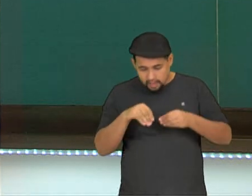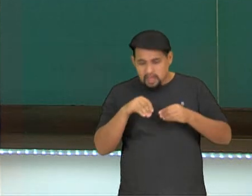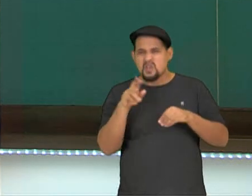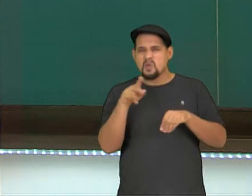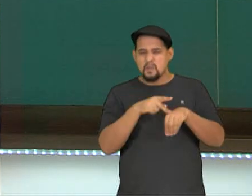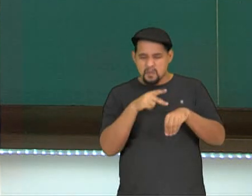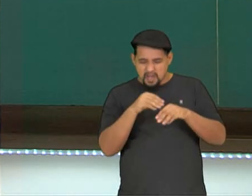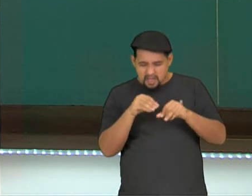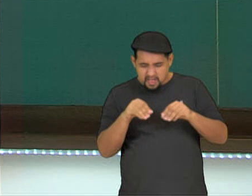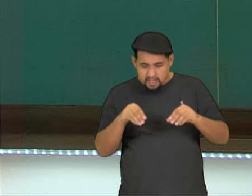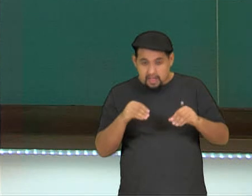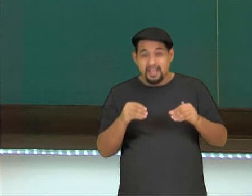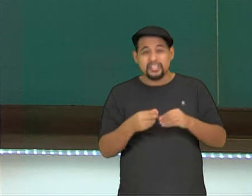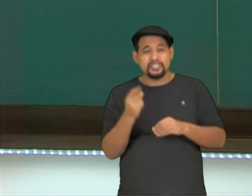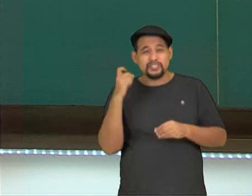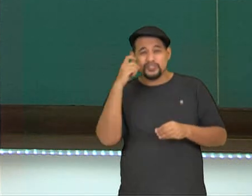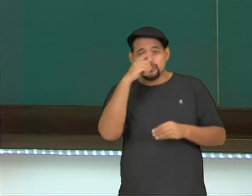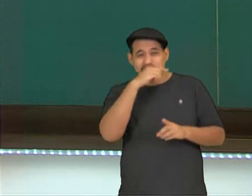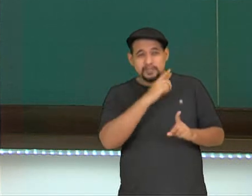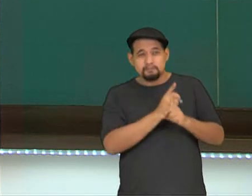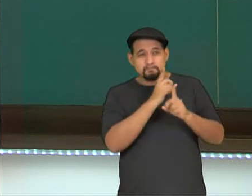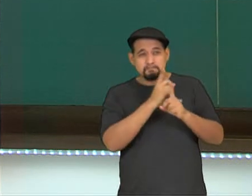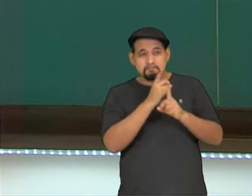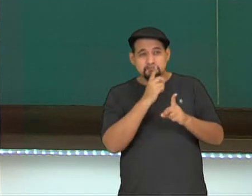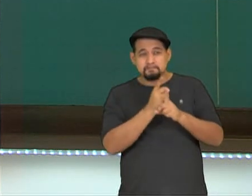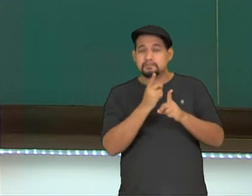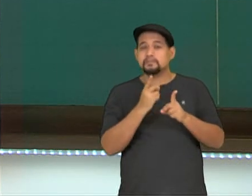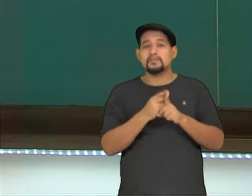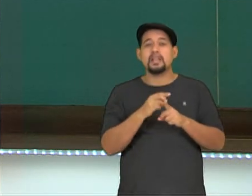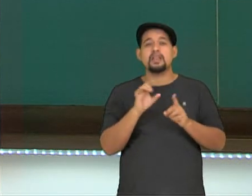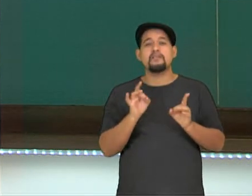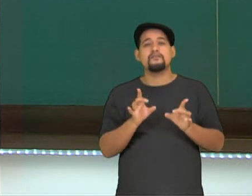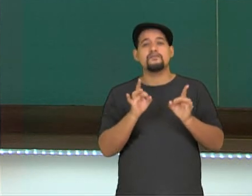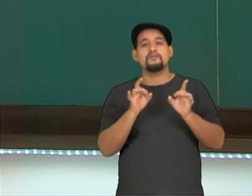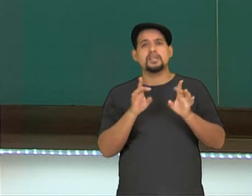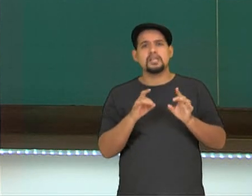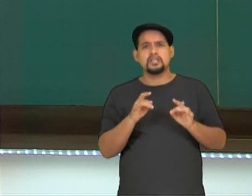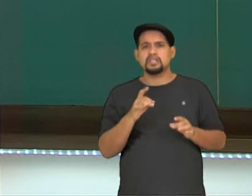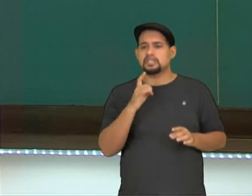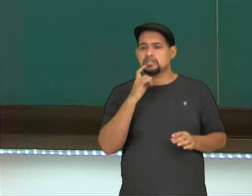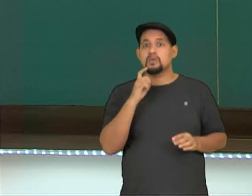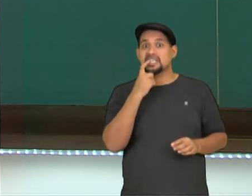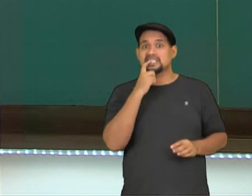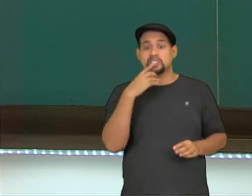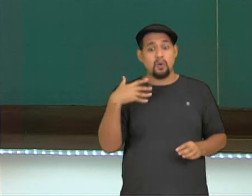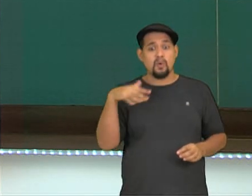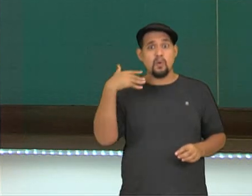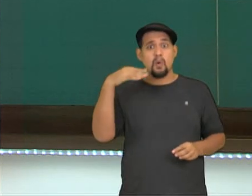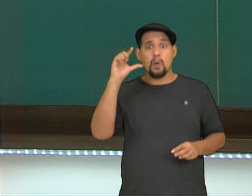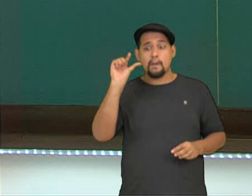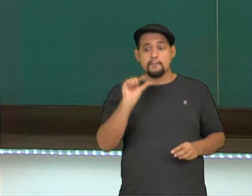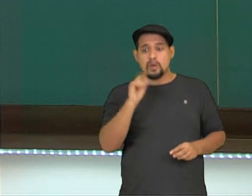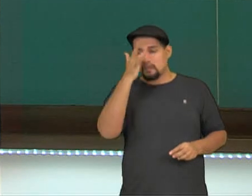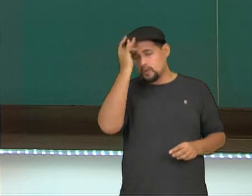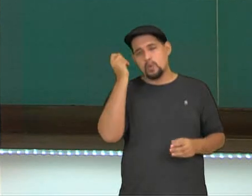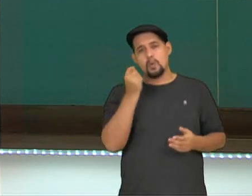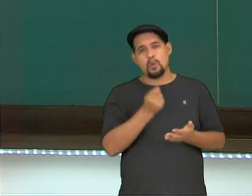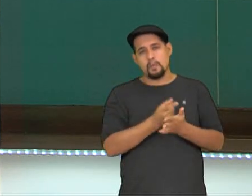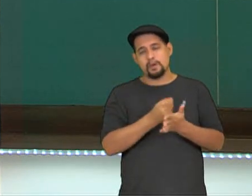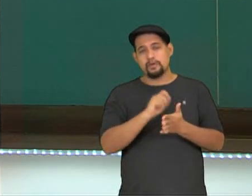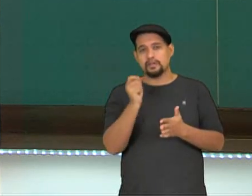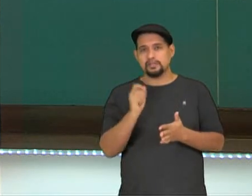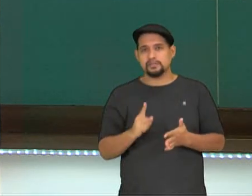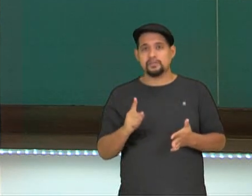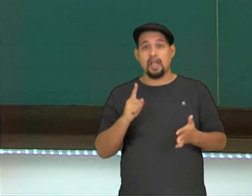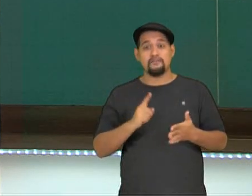pigmento, e era uma coisa tão rara, tão rara, tão rara, que o lápis lazuli era vendido a peso de ouro. Então, pouquíssimas pessoas poderiam comprar. Então, ele se